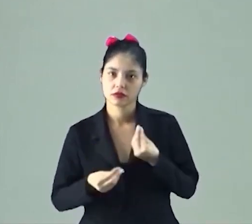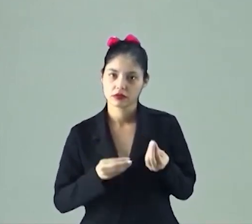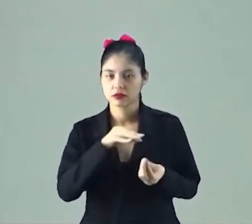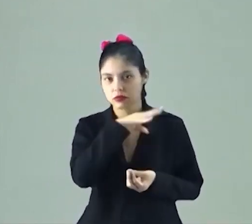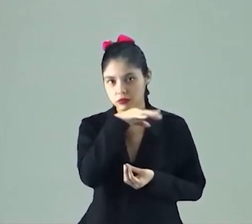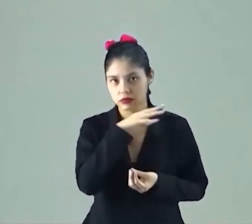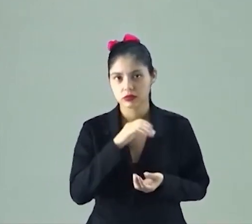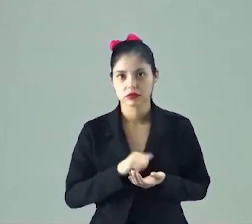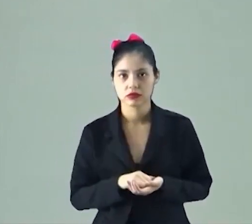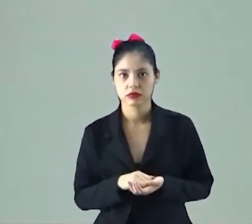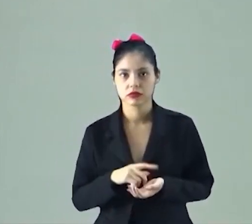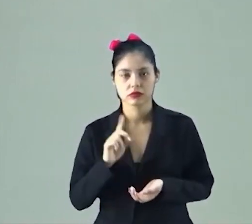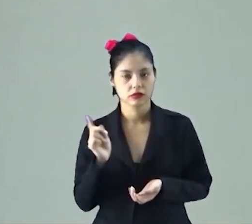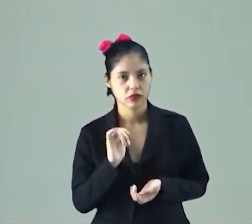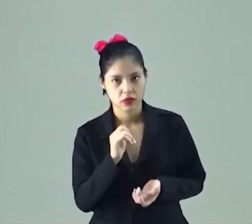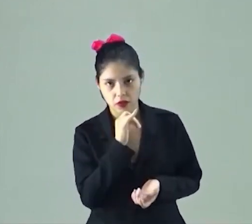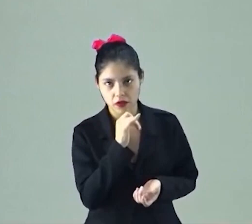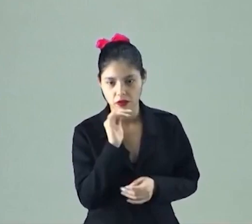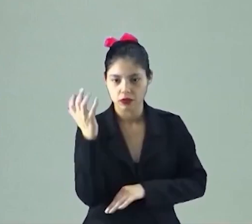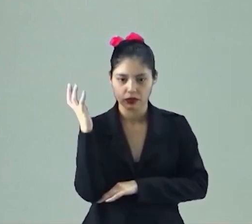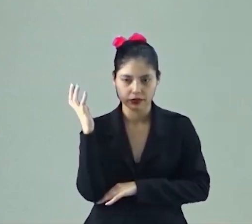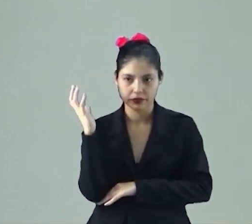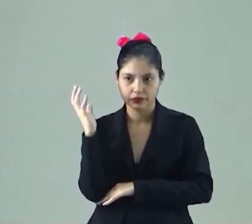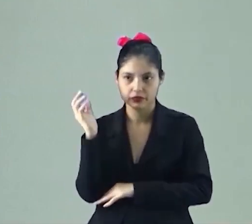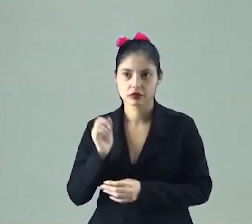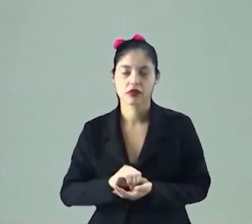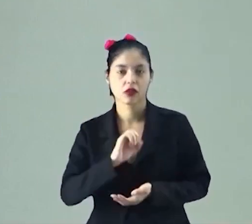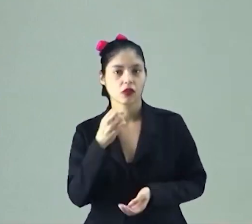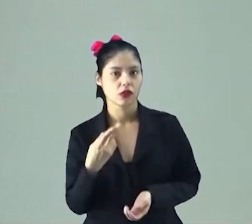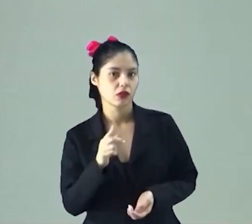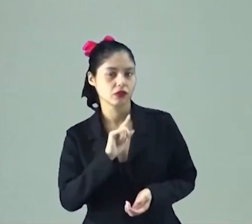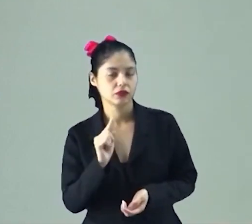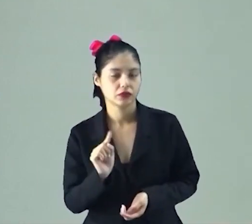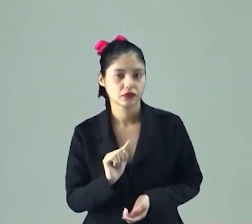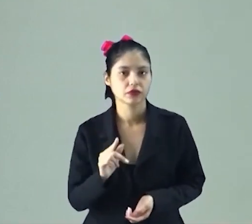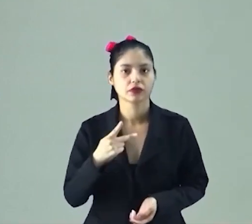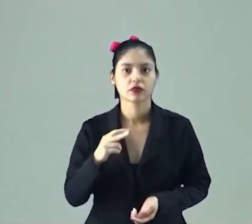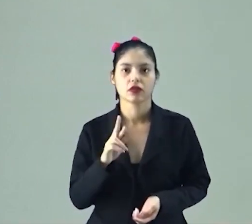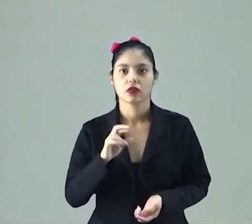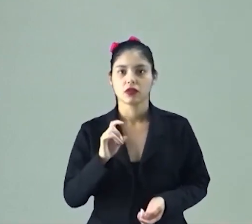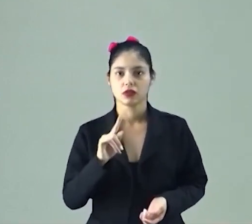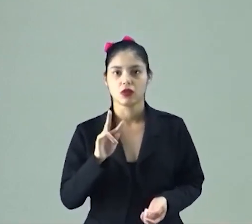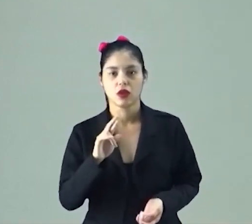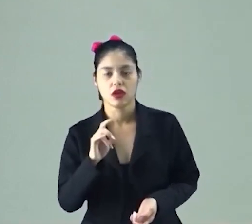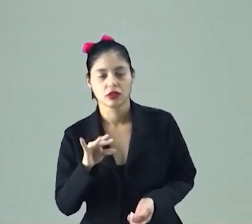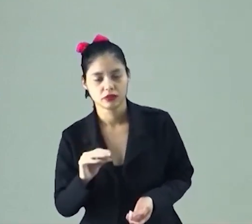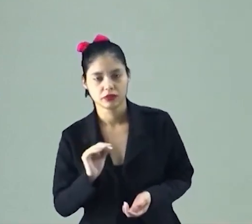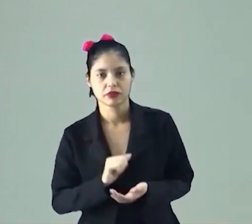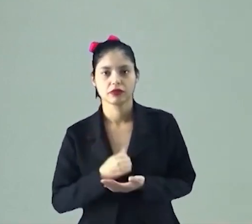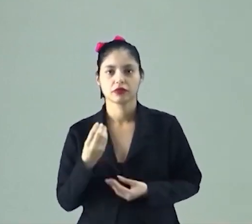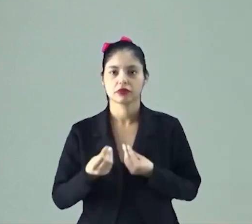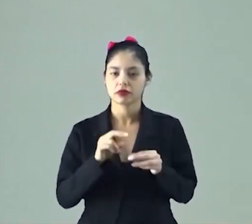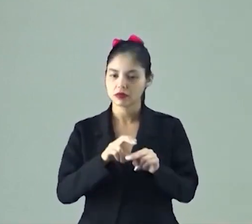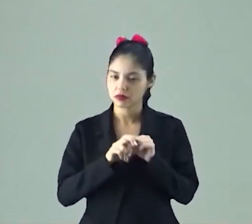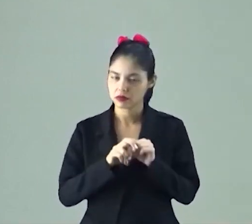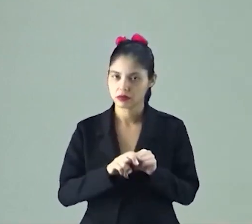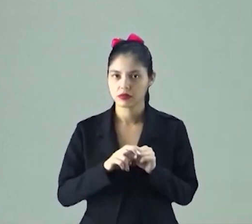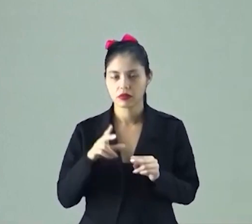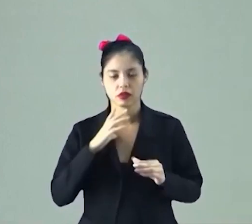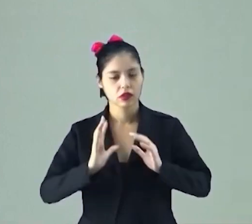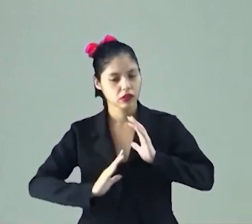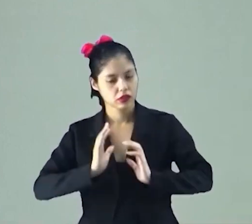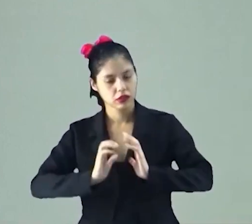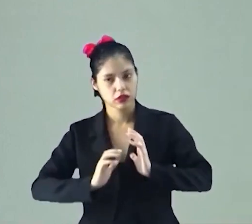como animal, e não, por exemplo, como uma planta, ou não como um protozoário. Então, é por isso que às vezes há